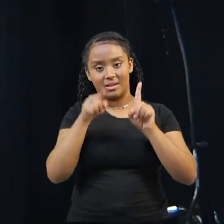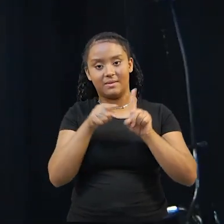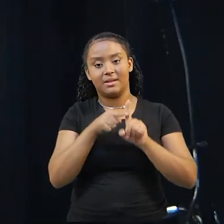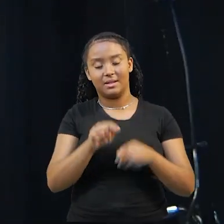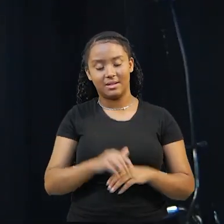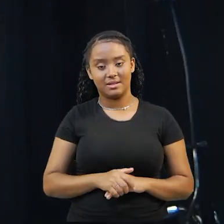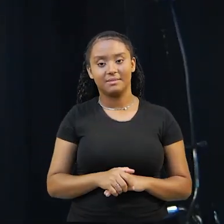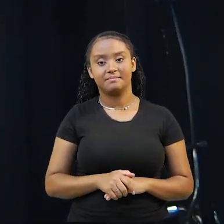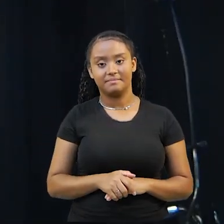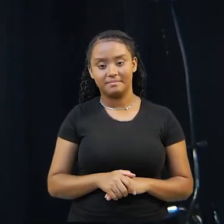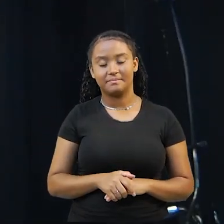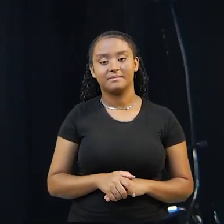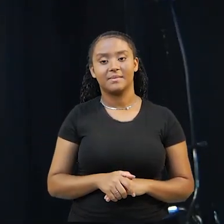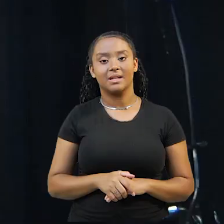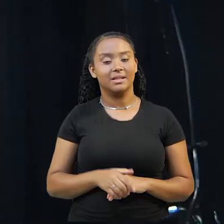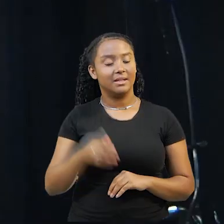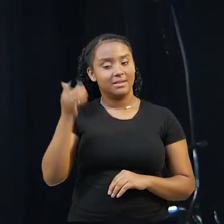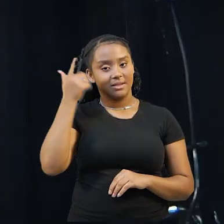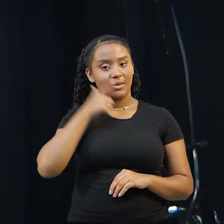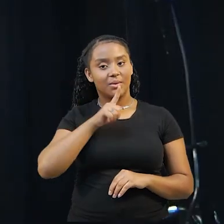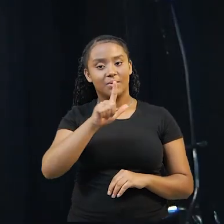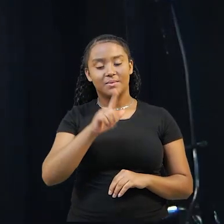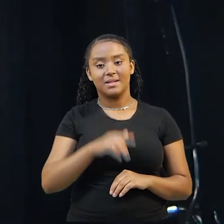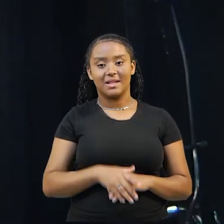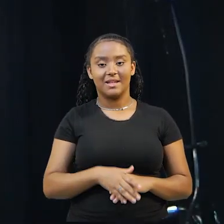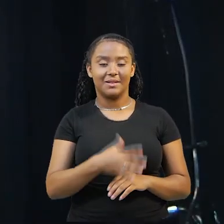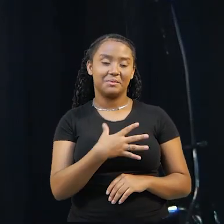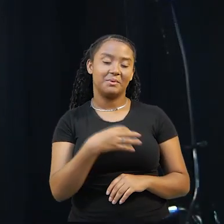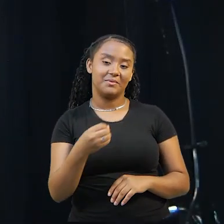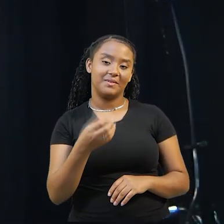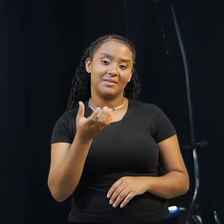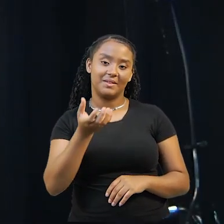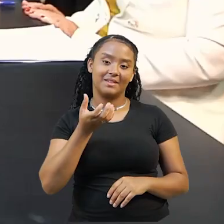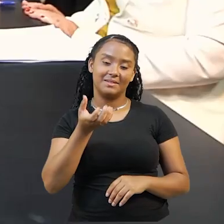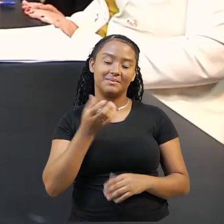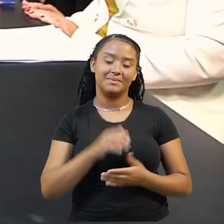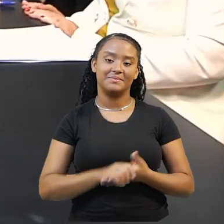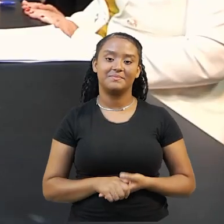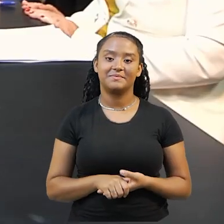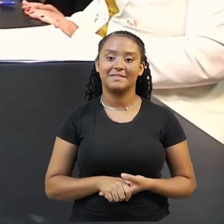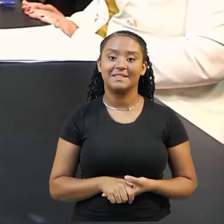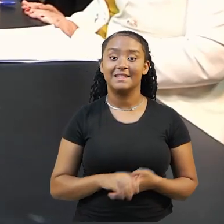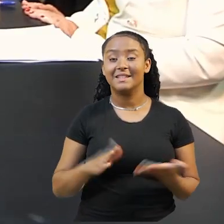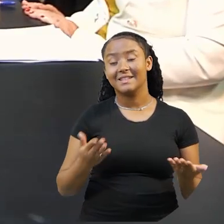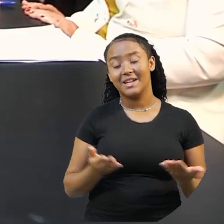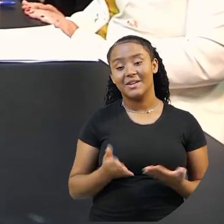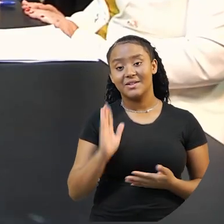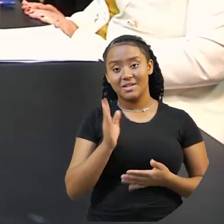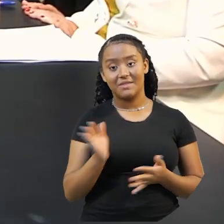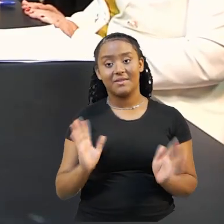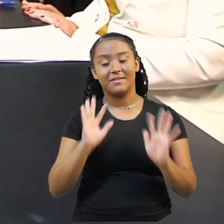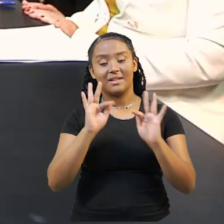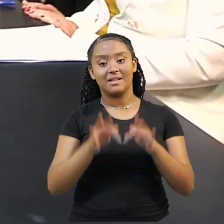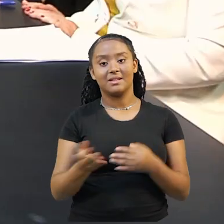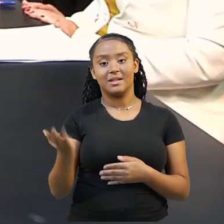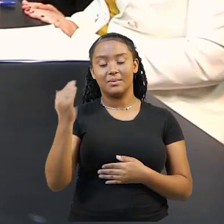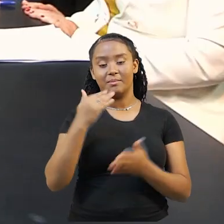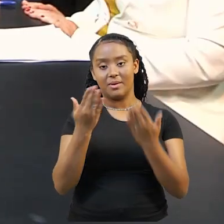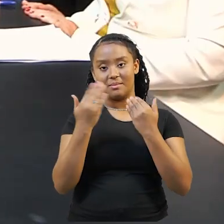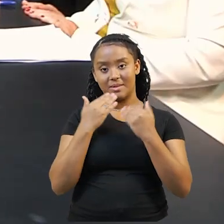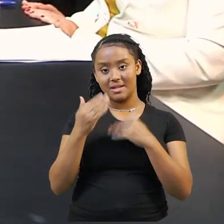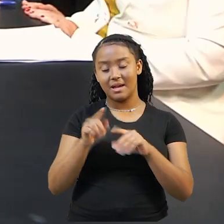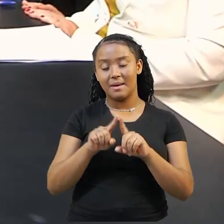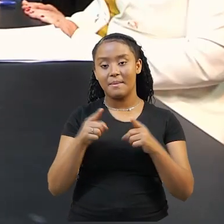gravidez e de ter conseguido essa conquista, que era algo que eu queria muito. A gente vai terminando, bora prosear,